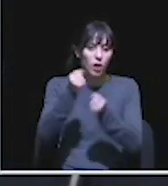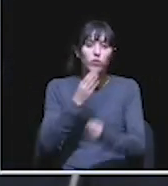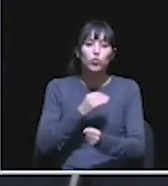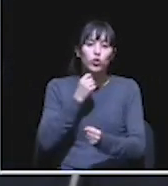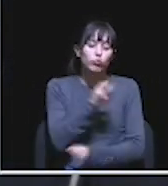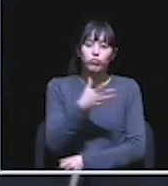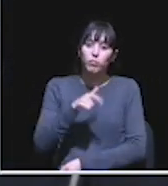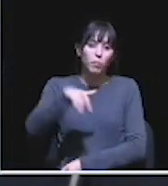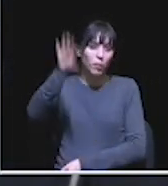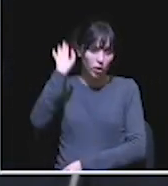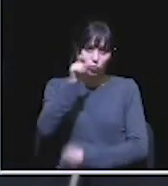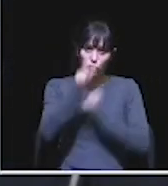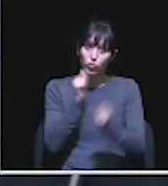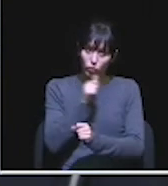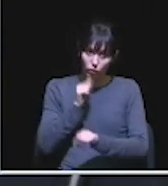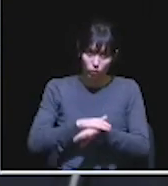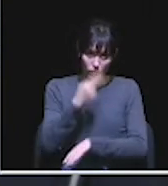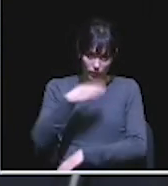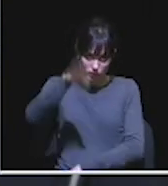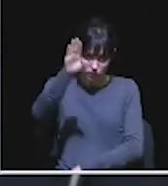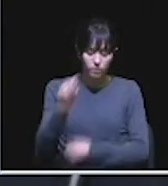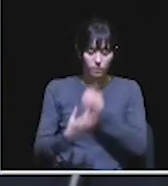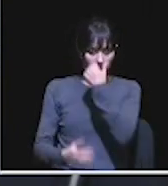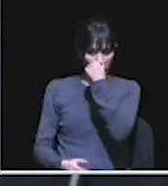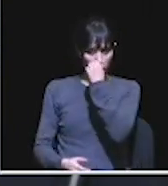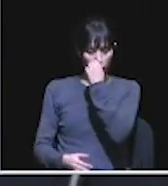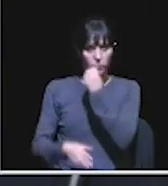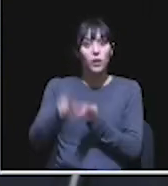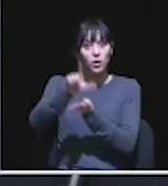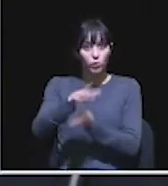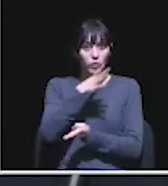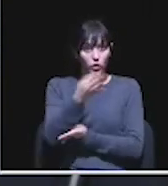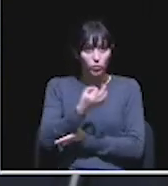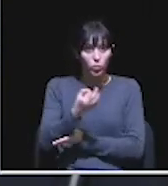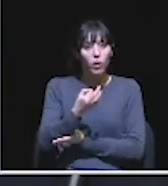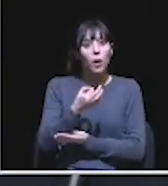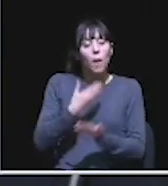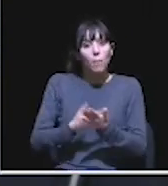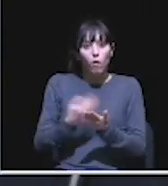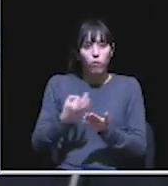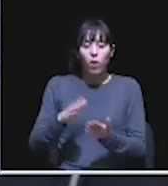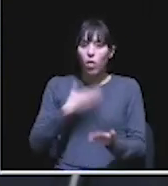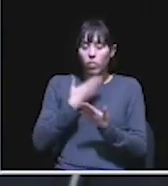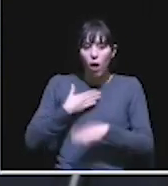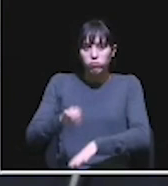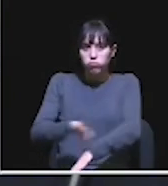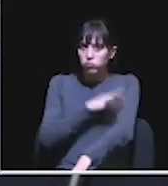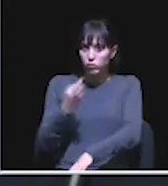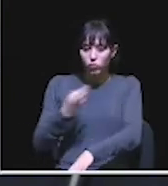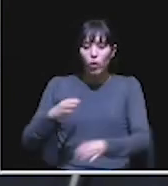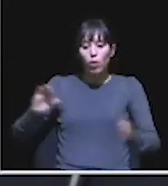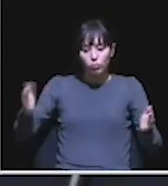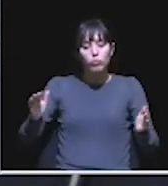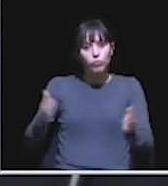e outras vítimas do nazismo. O livro lembra que, à medida que as últimas testemunhas deste arrepiante episódio da história humana desaparecem, aumenta